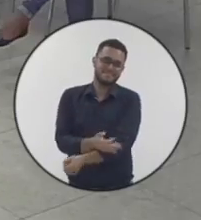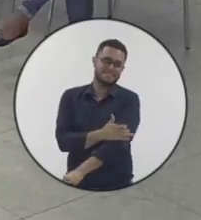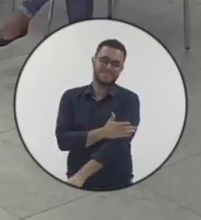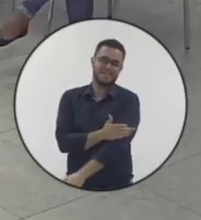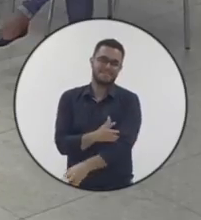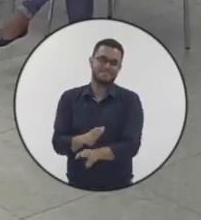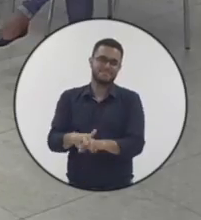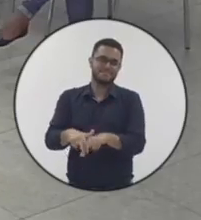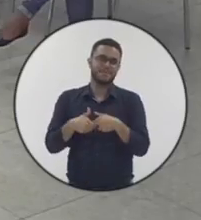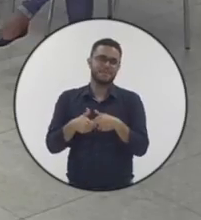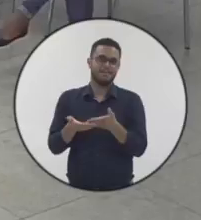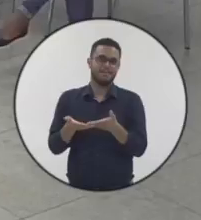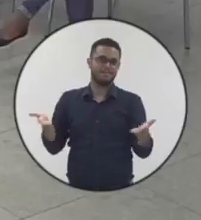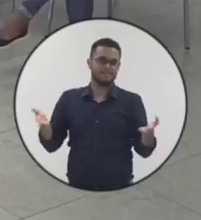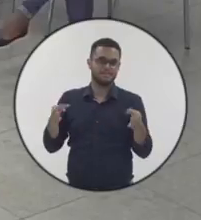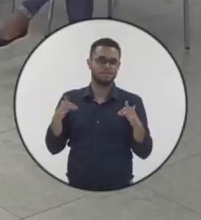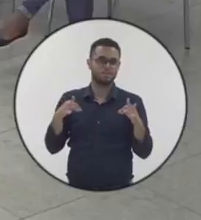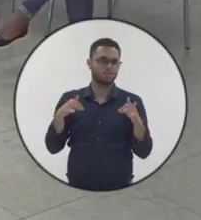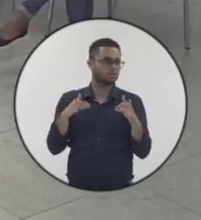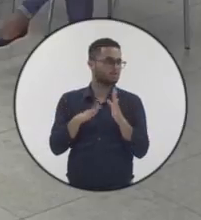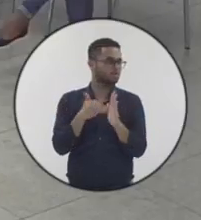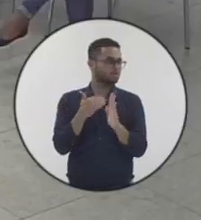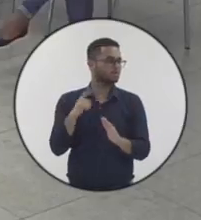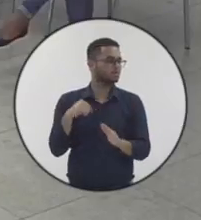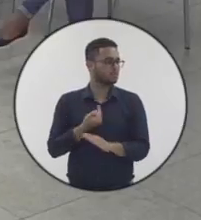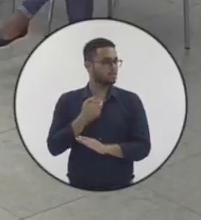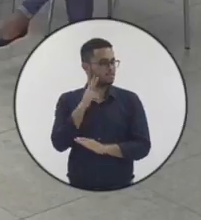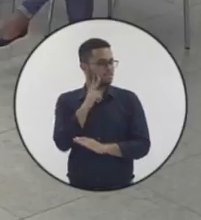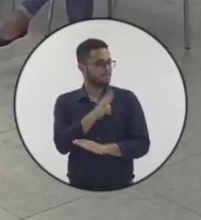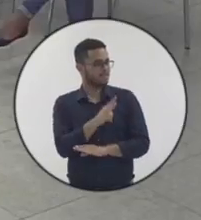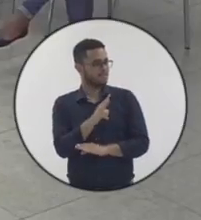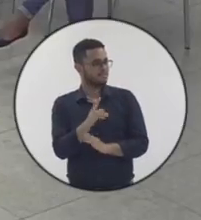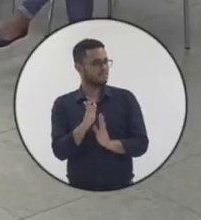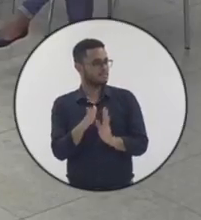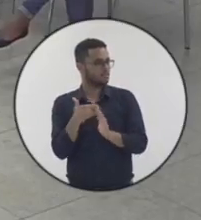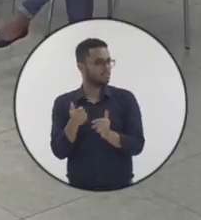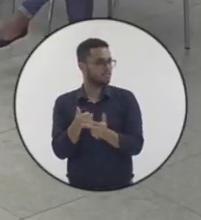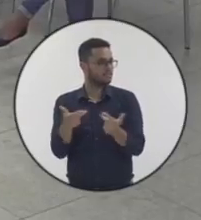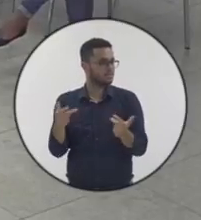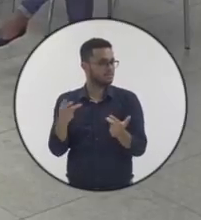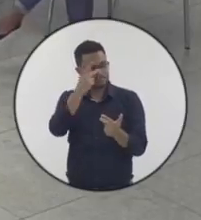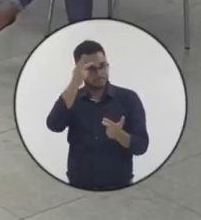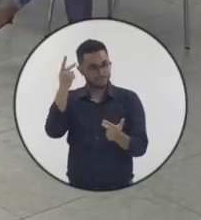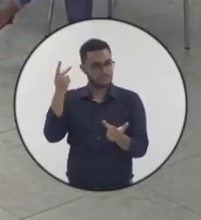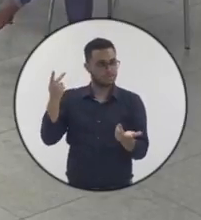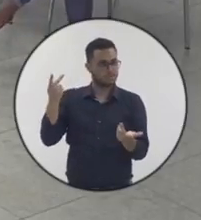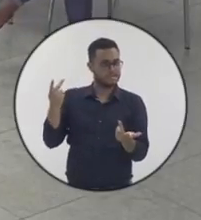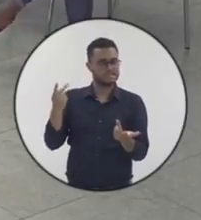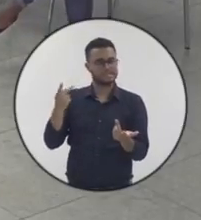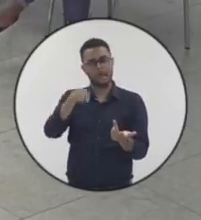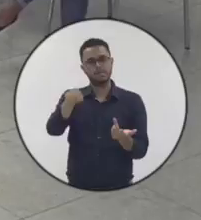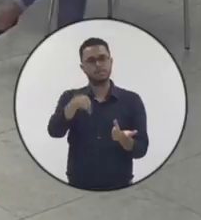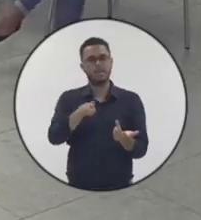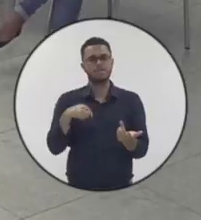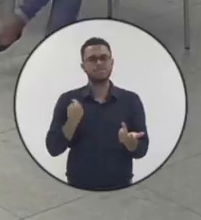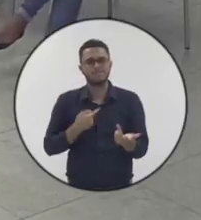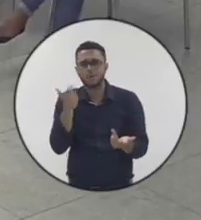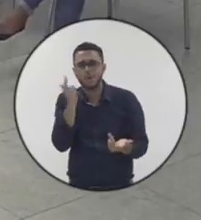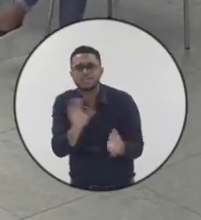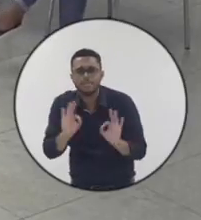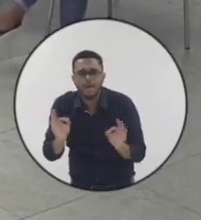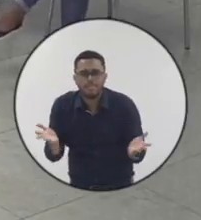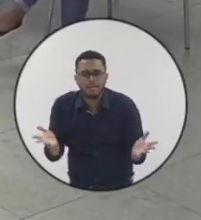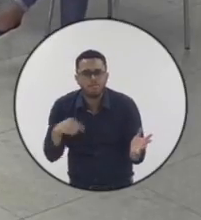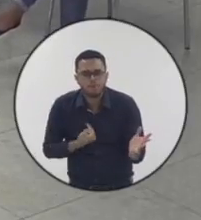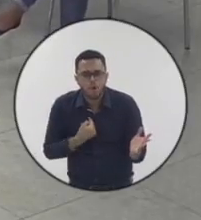a tudo que a gente vem vivendo, tudo nos é negado, né, tudo nos a gente não tem acesso a nada,